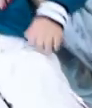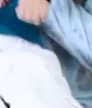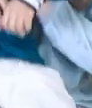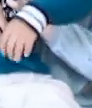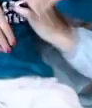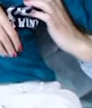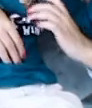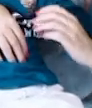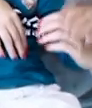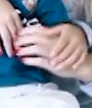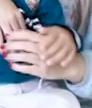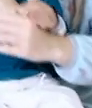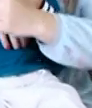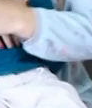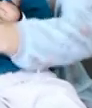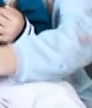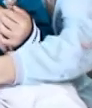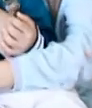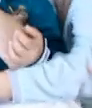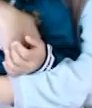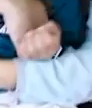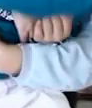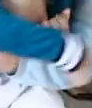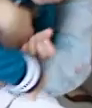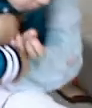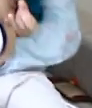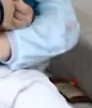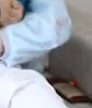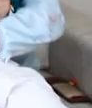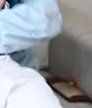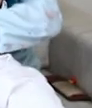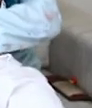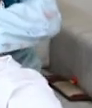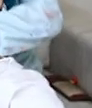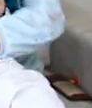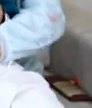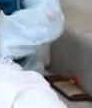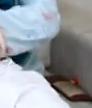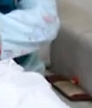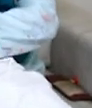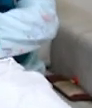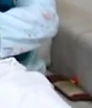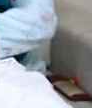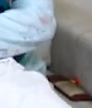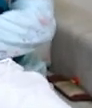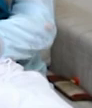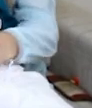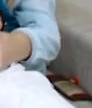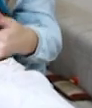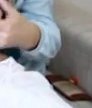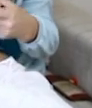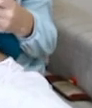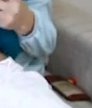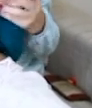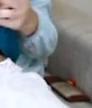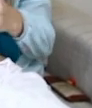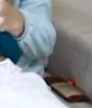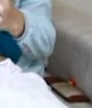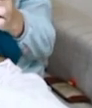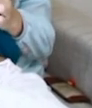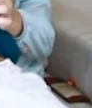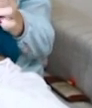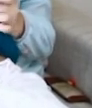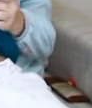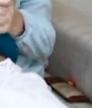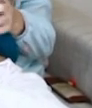em outro estado, saber que existia um abrigo, né? E que tinha bastante criança. A gente entrou em contato, ficamos sabendo que